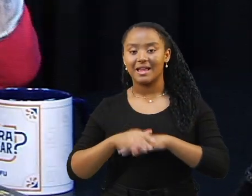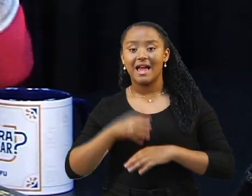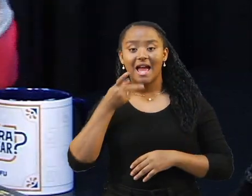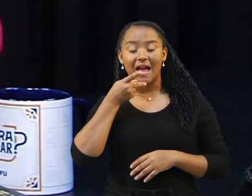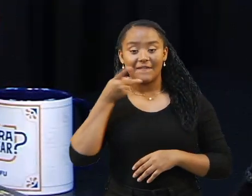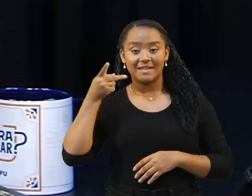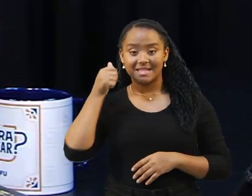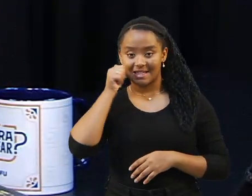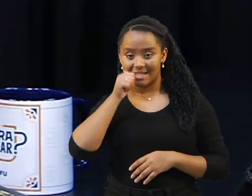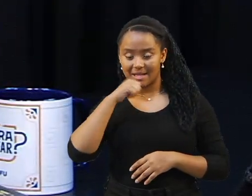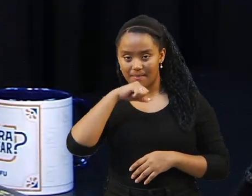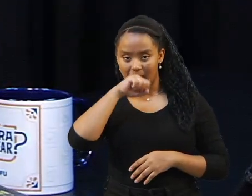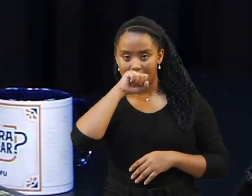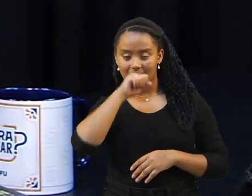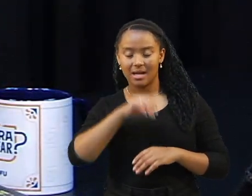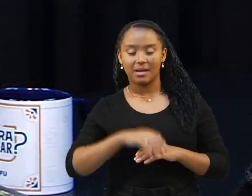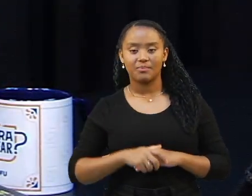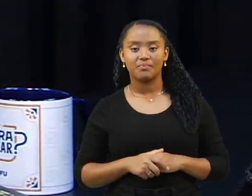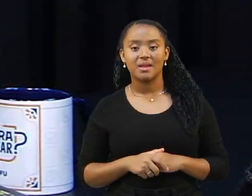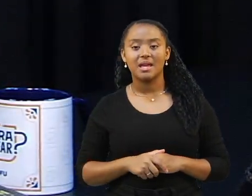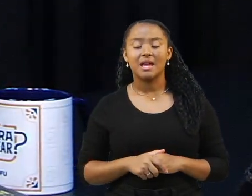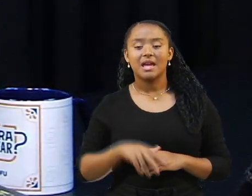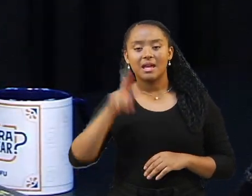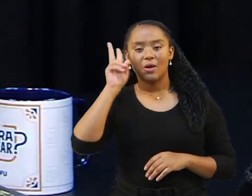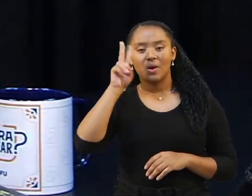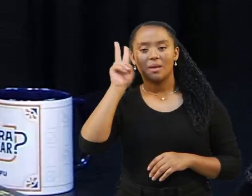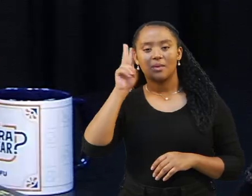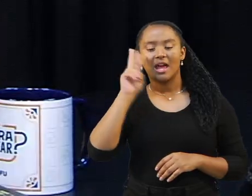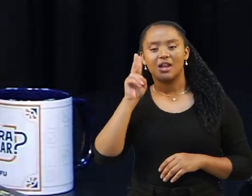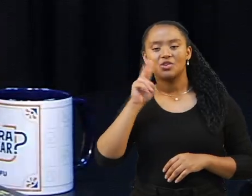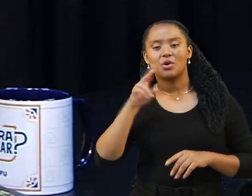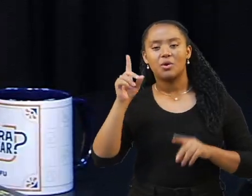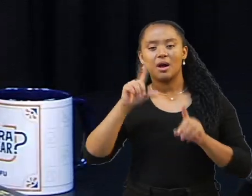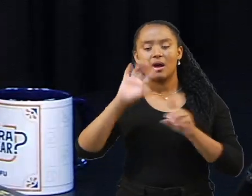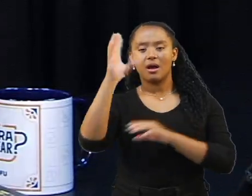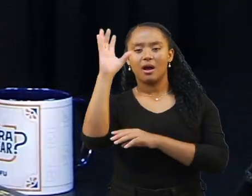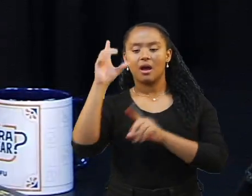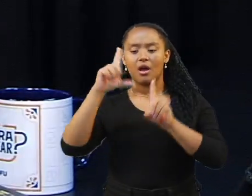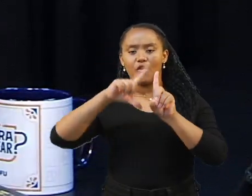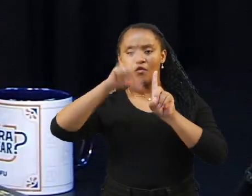um pano assim com umas folhas, me recordo, parece que era folha de fumo.